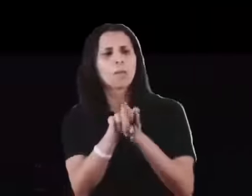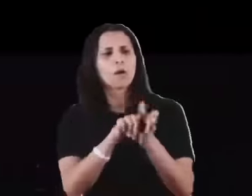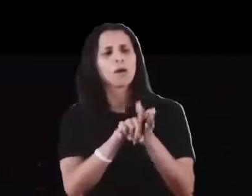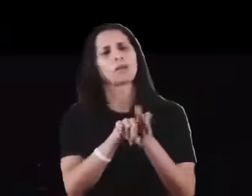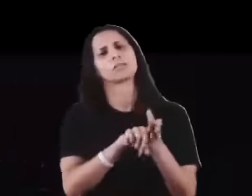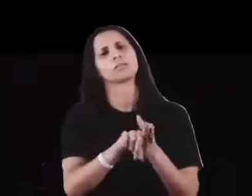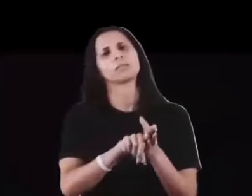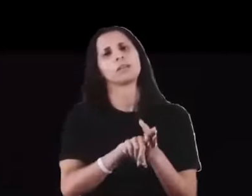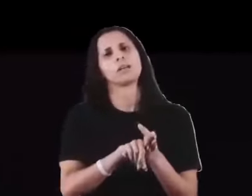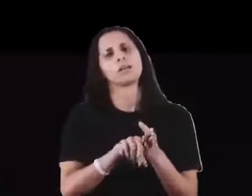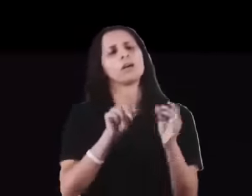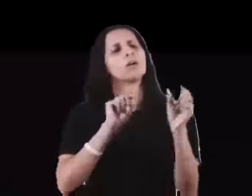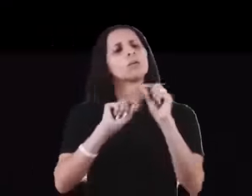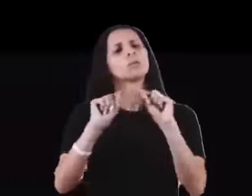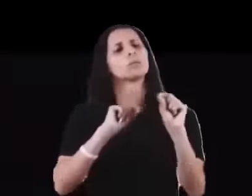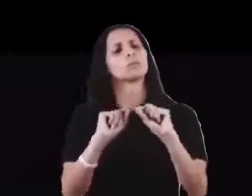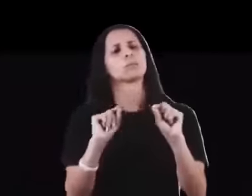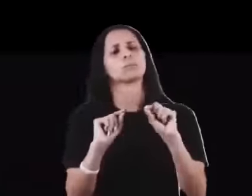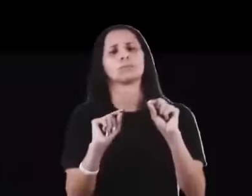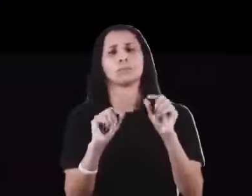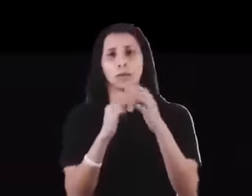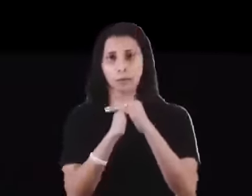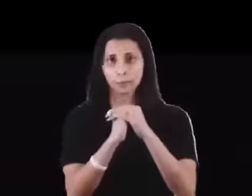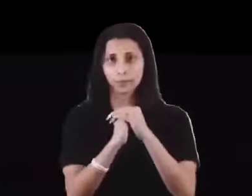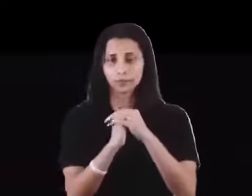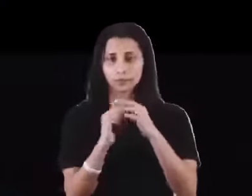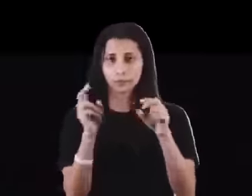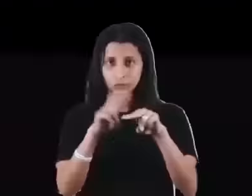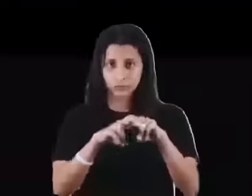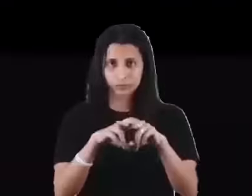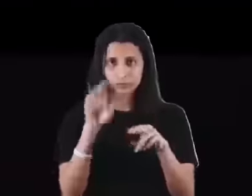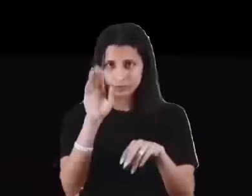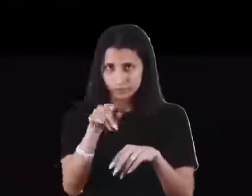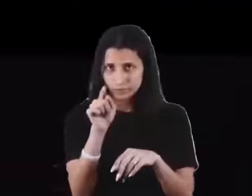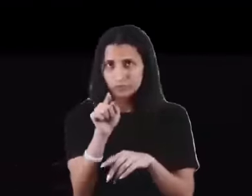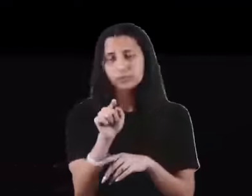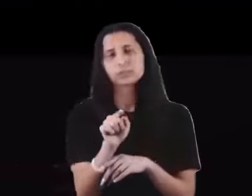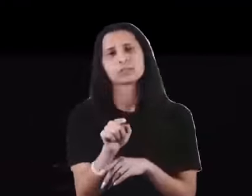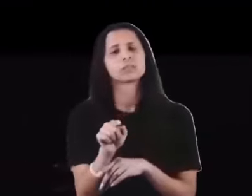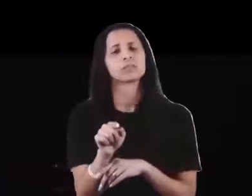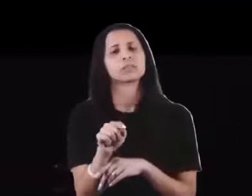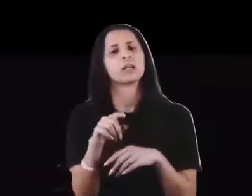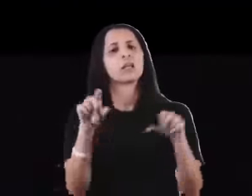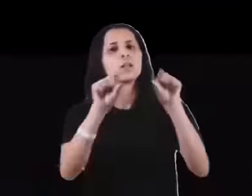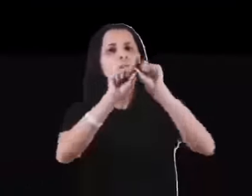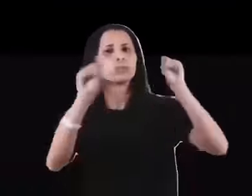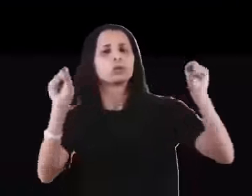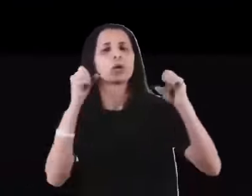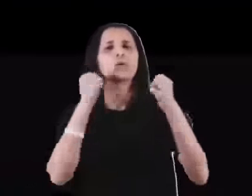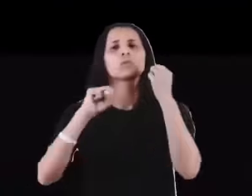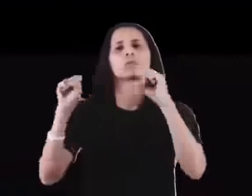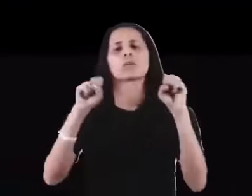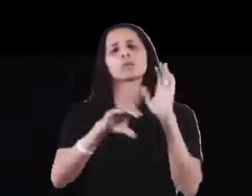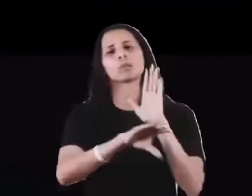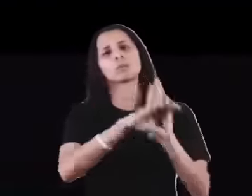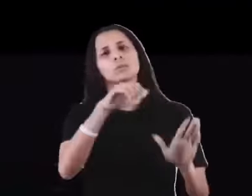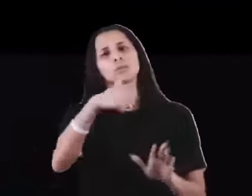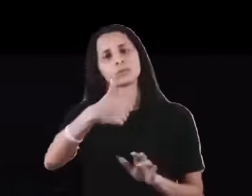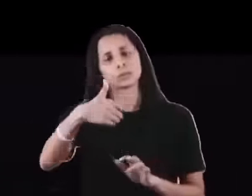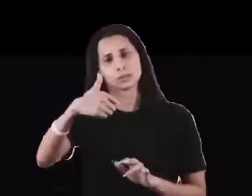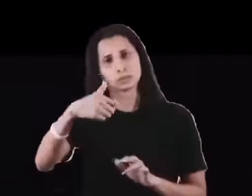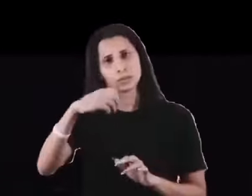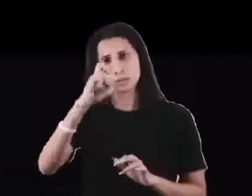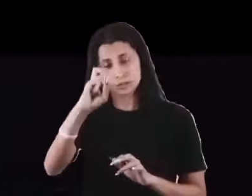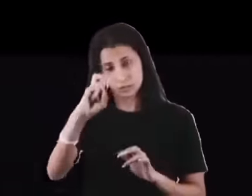aguentar Amei minha gente olha só tem um texto na bíblia Salmo 56 Versículo 8 quis